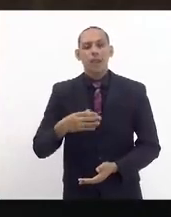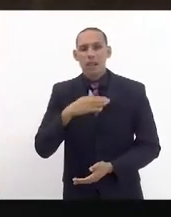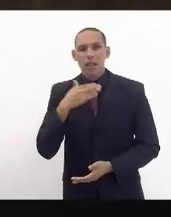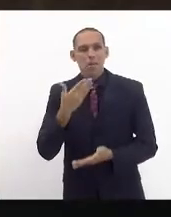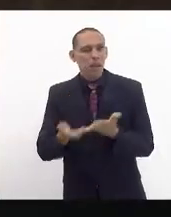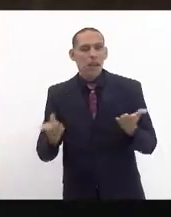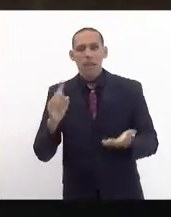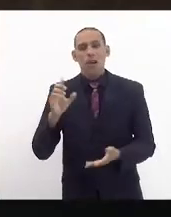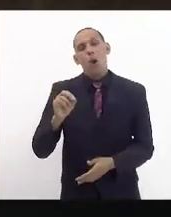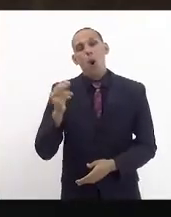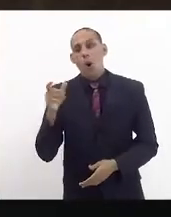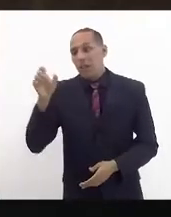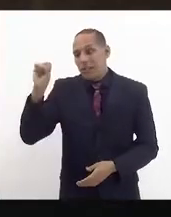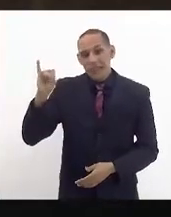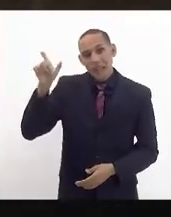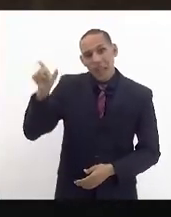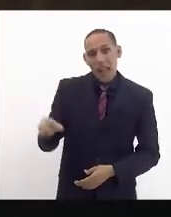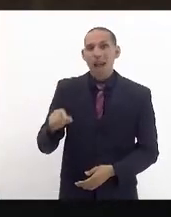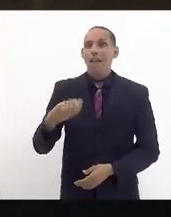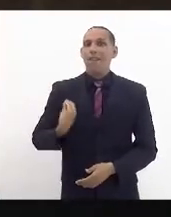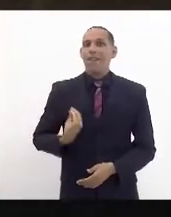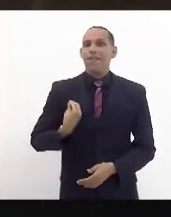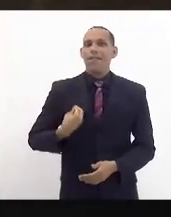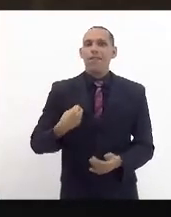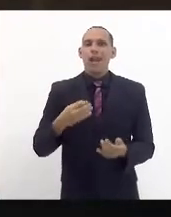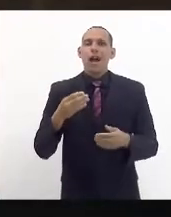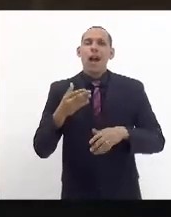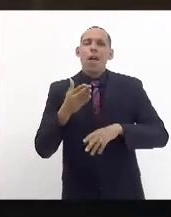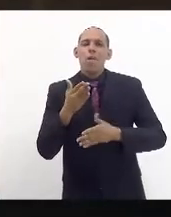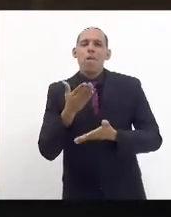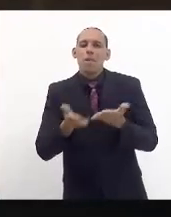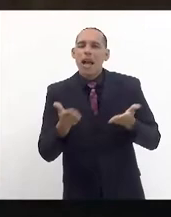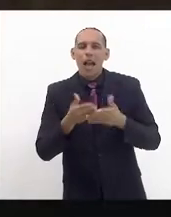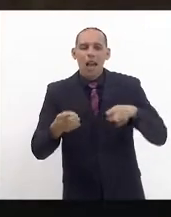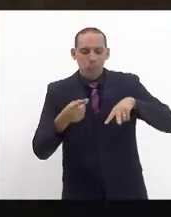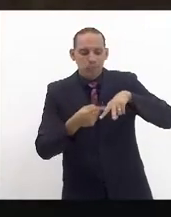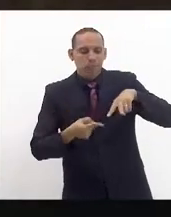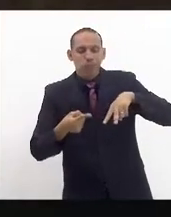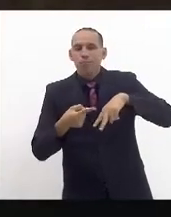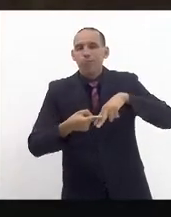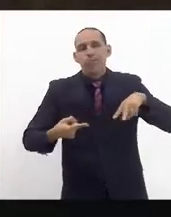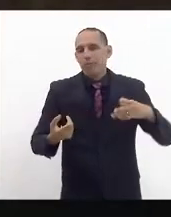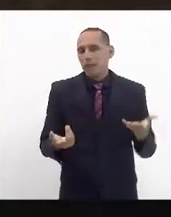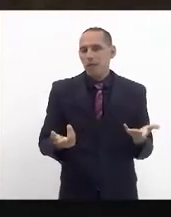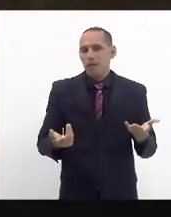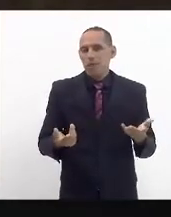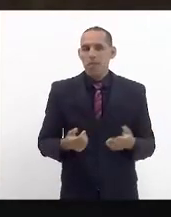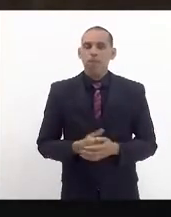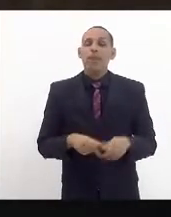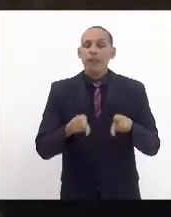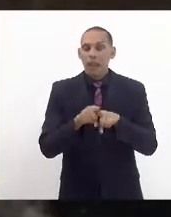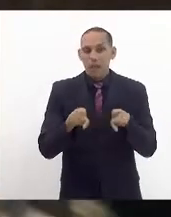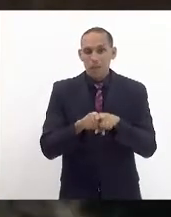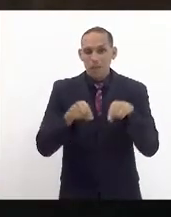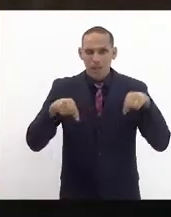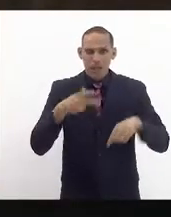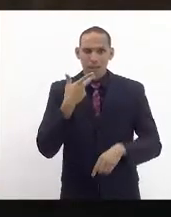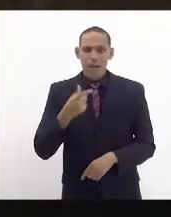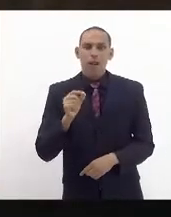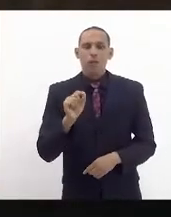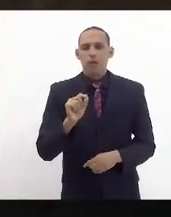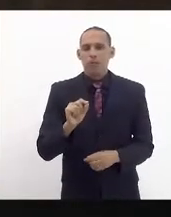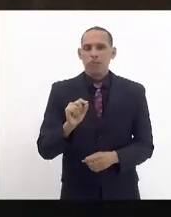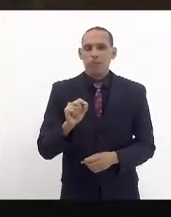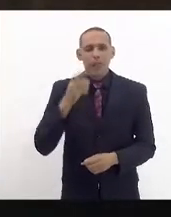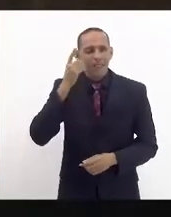mutilações, como seria o caso se essa menina continuasse viva, deputado Anderson. E também, presidente, foi citado aqui